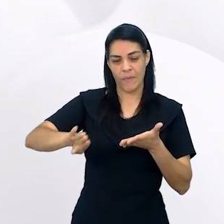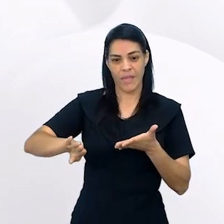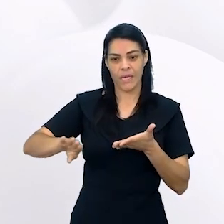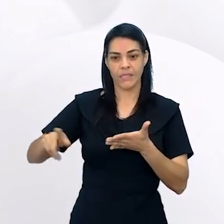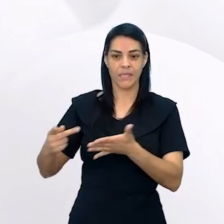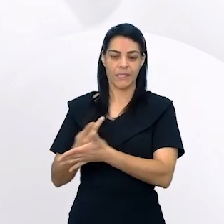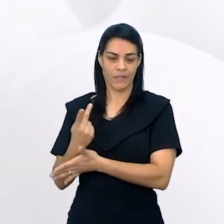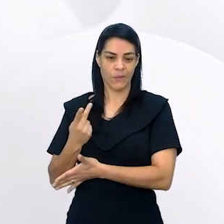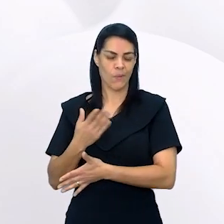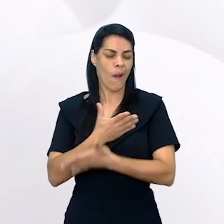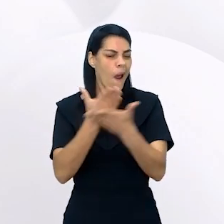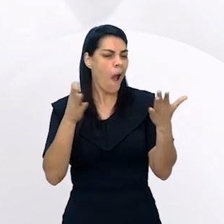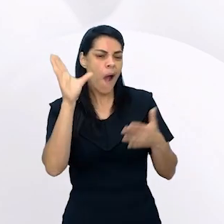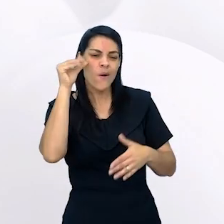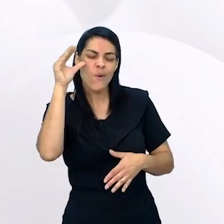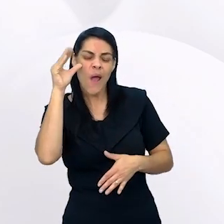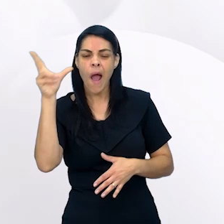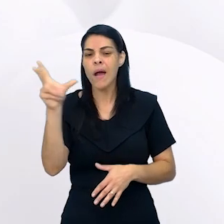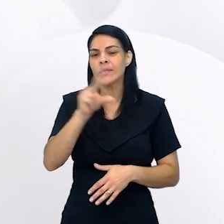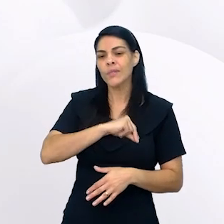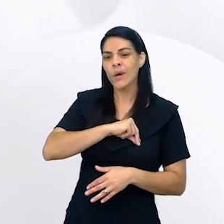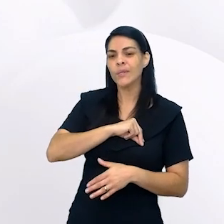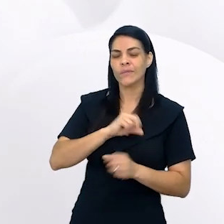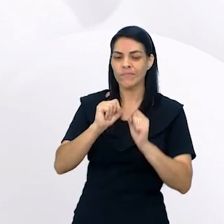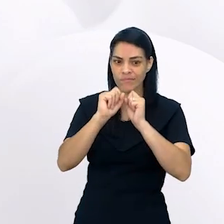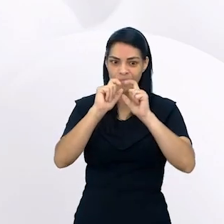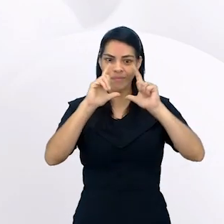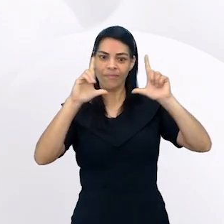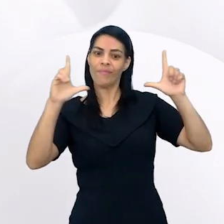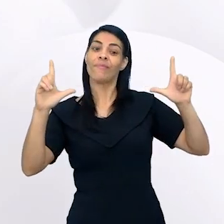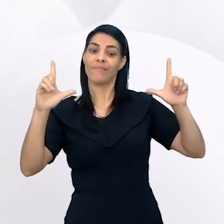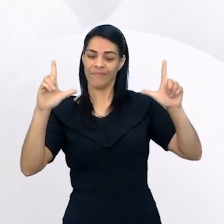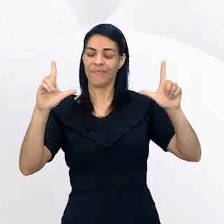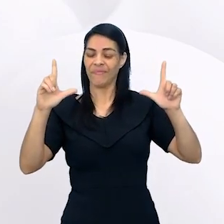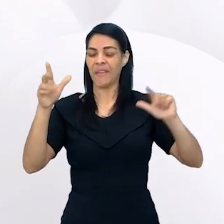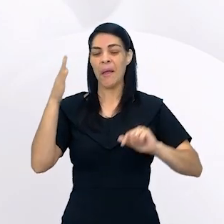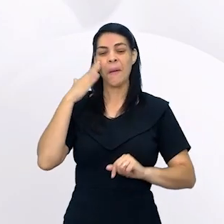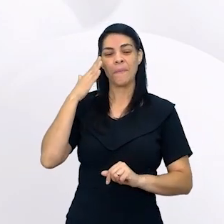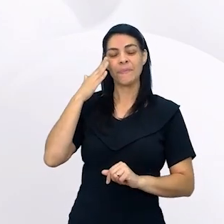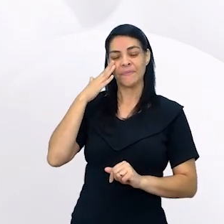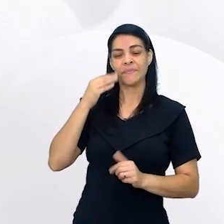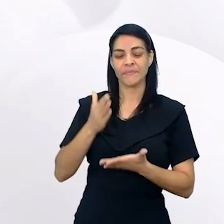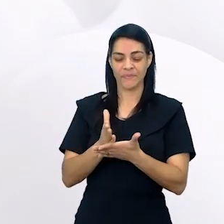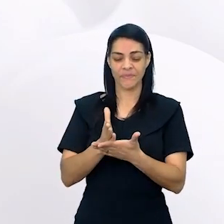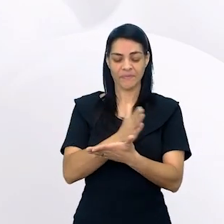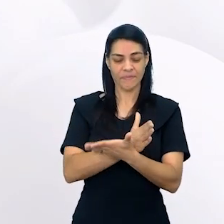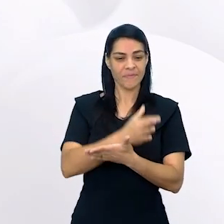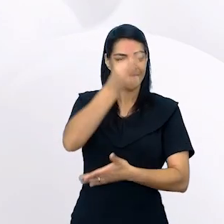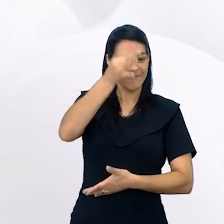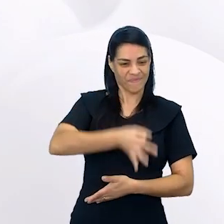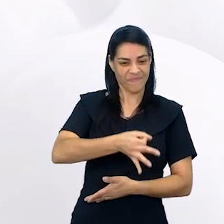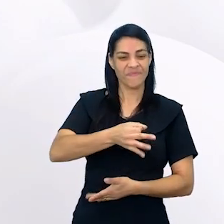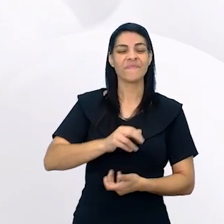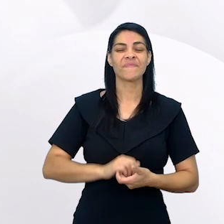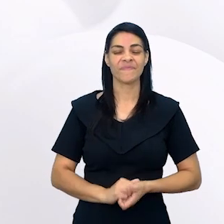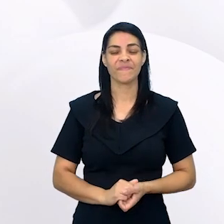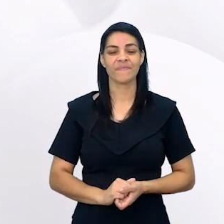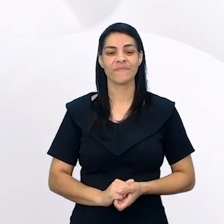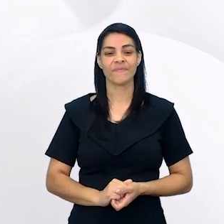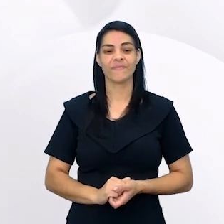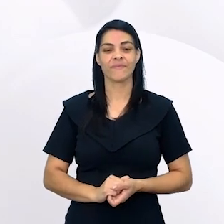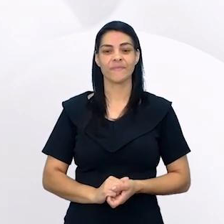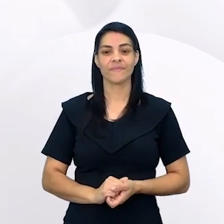ficou bem curioso assim nossa Vamos abrir então as questões que metade da turma aí acertou